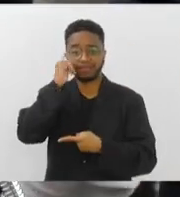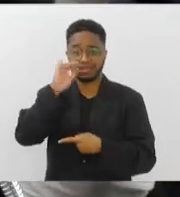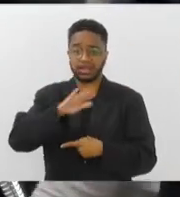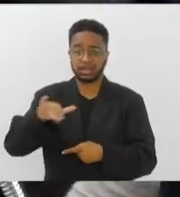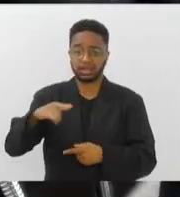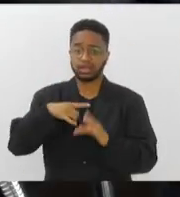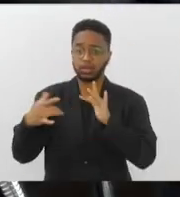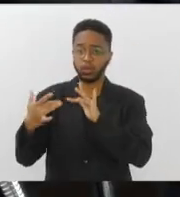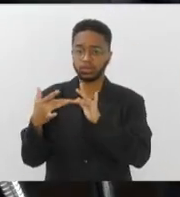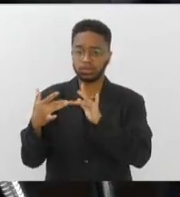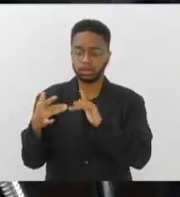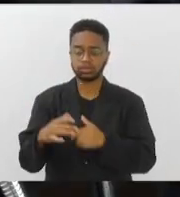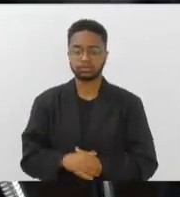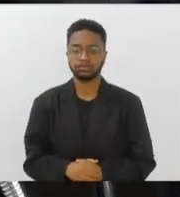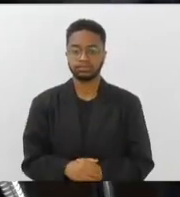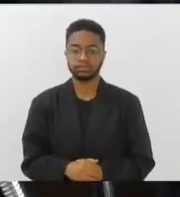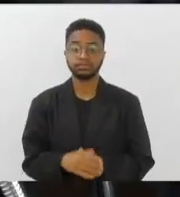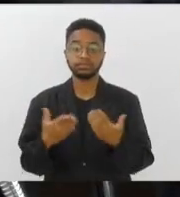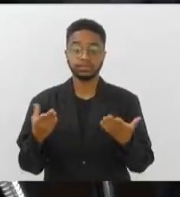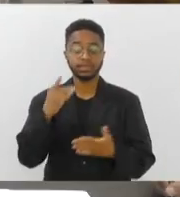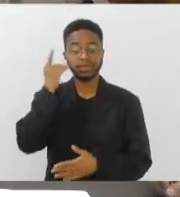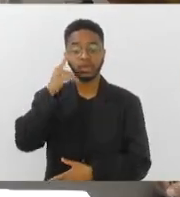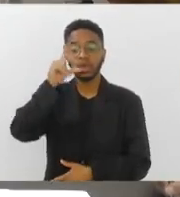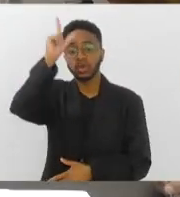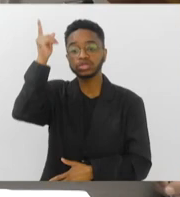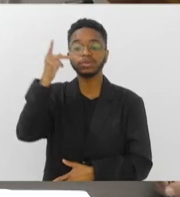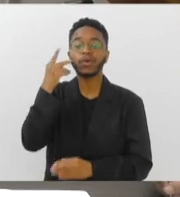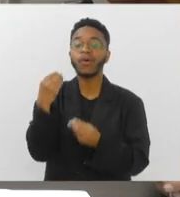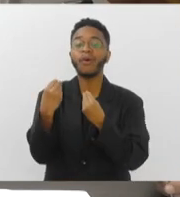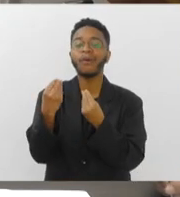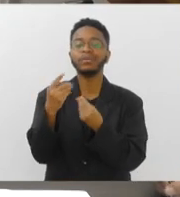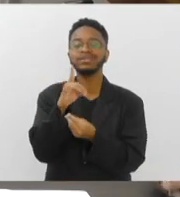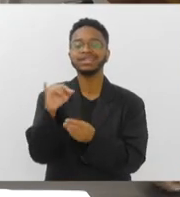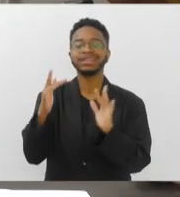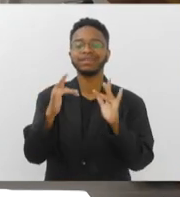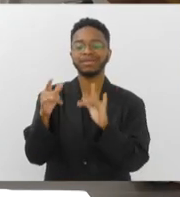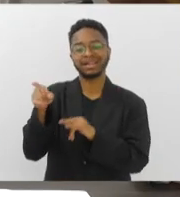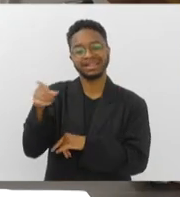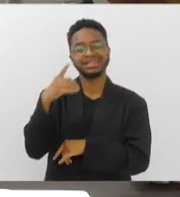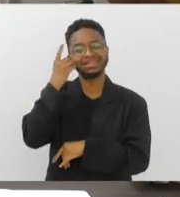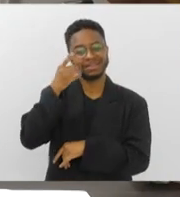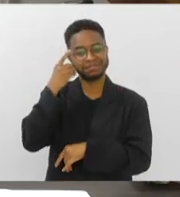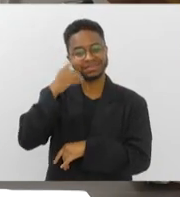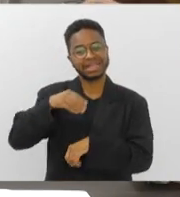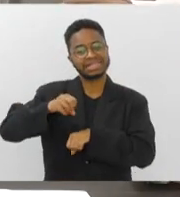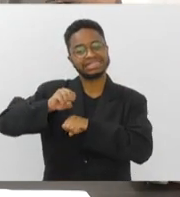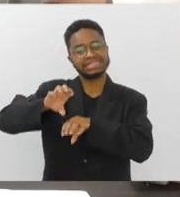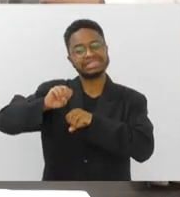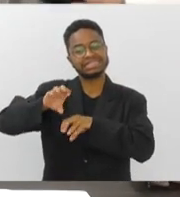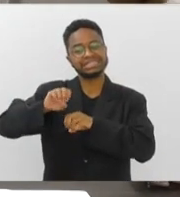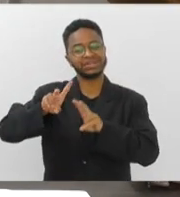tenham acesso. Deputado Luiz Paulo, como é que está o mundo? Nesse Dia dos Namorados, a deputada Célia está lecionando sobre...